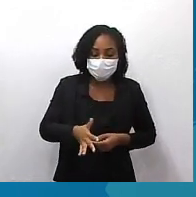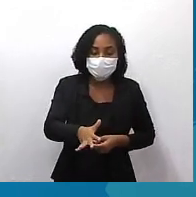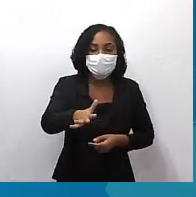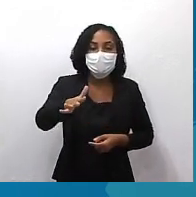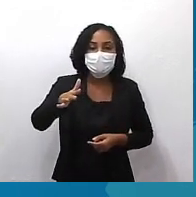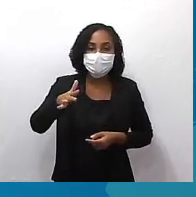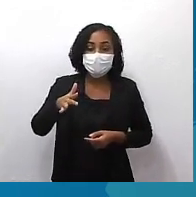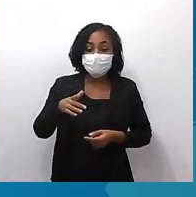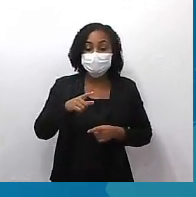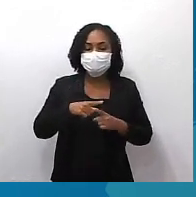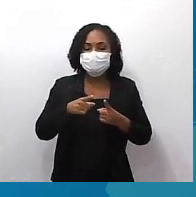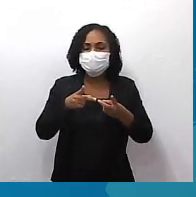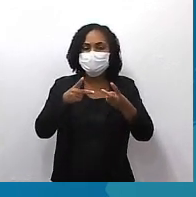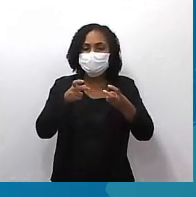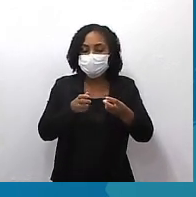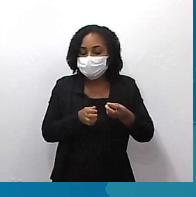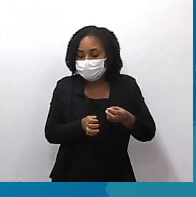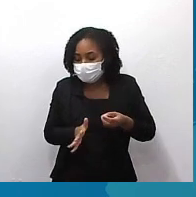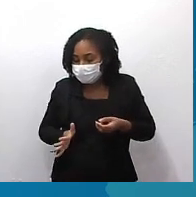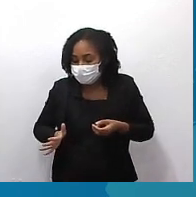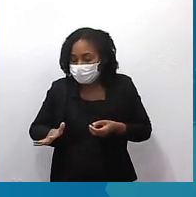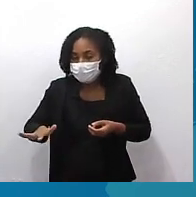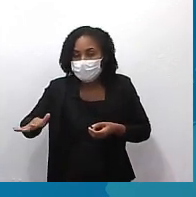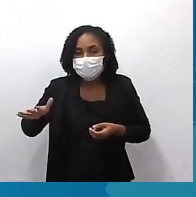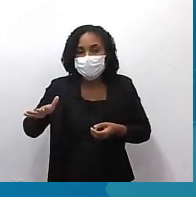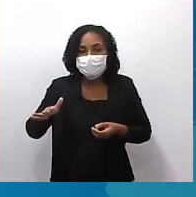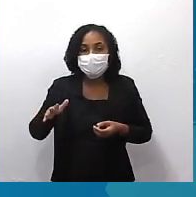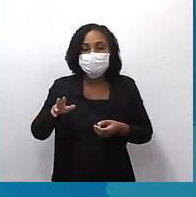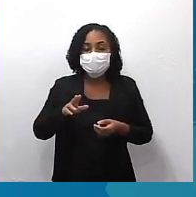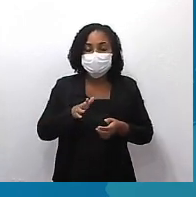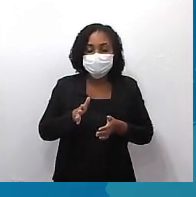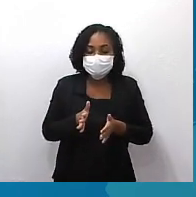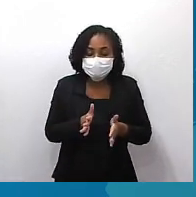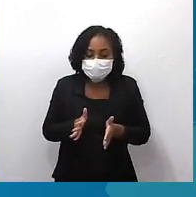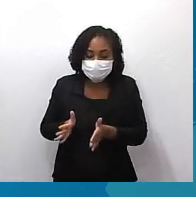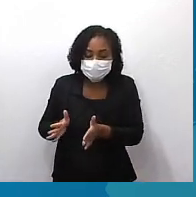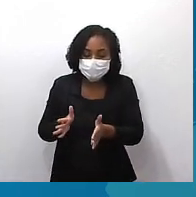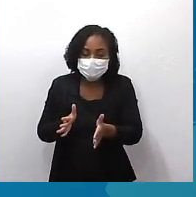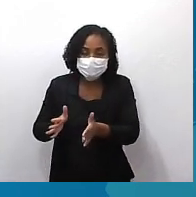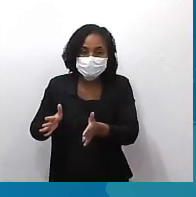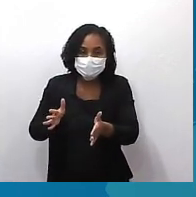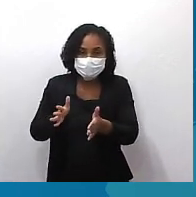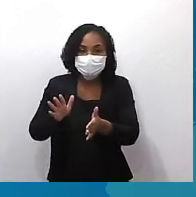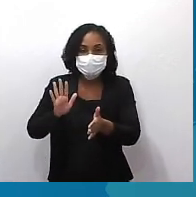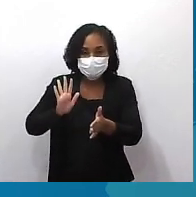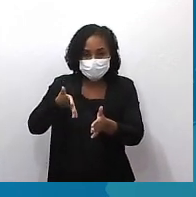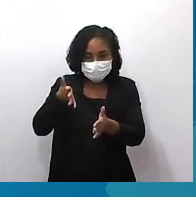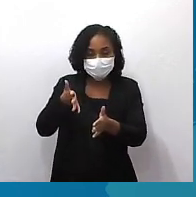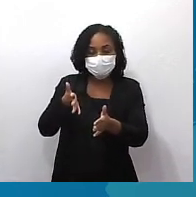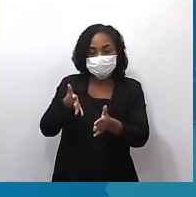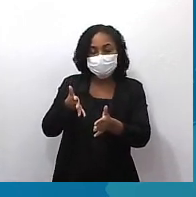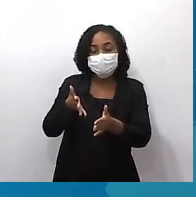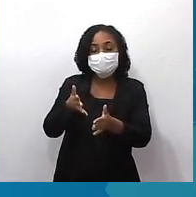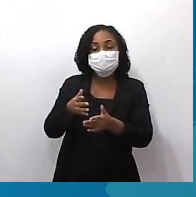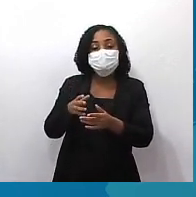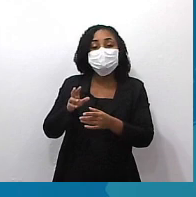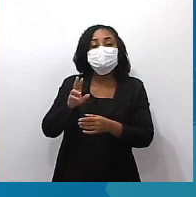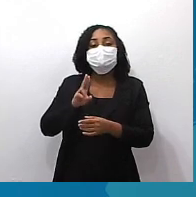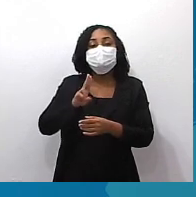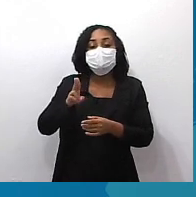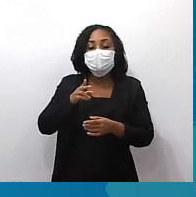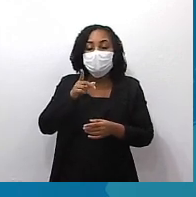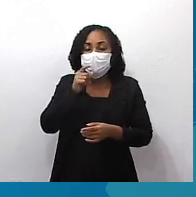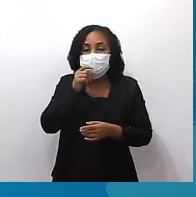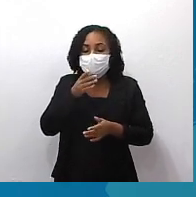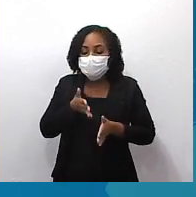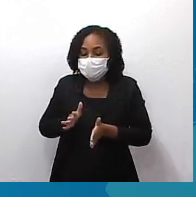um afluente aí, né? Este afluente é um rio que está vindo lá dos divisores de água também, a montante. E esse rio